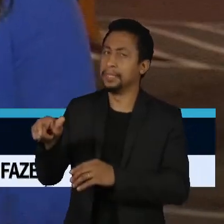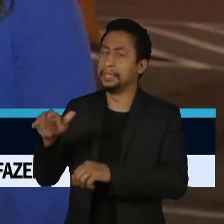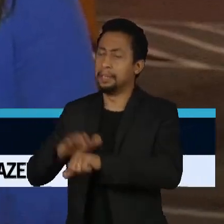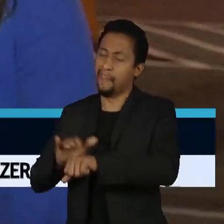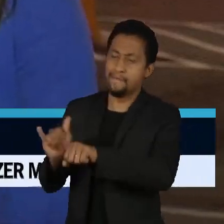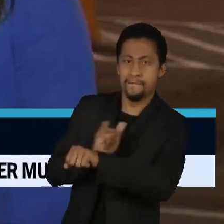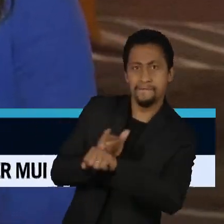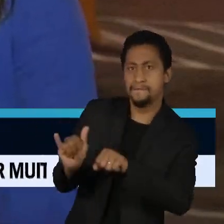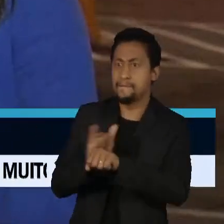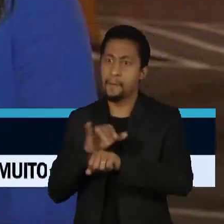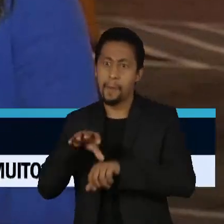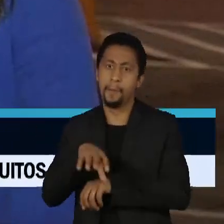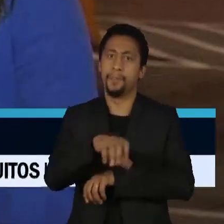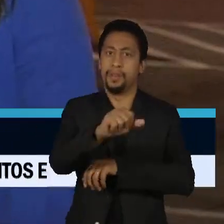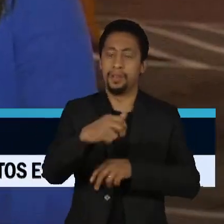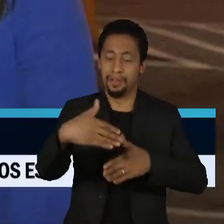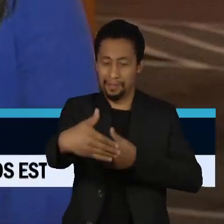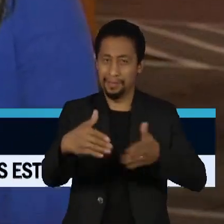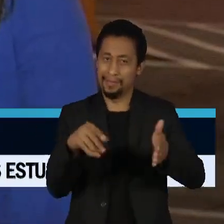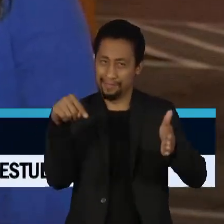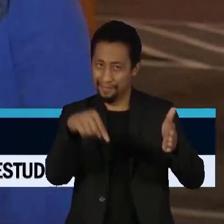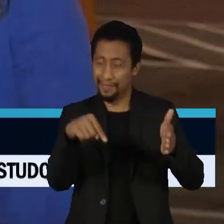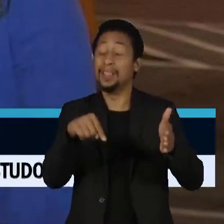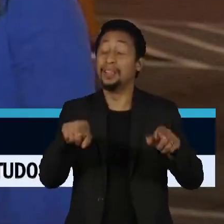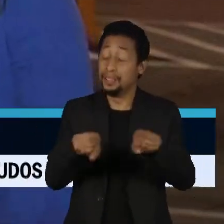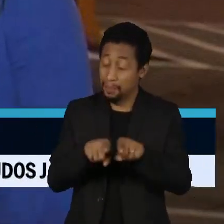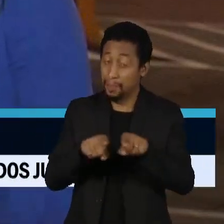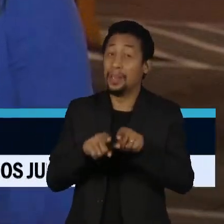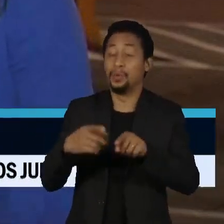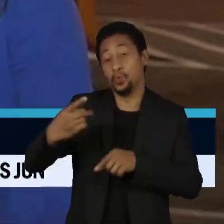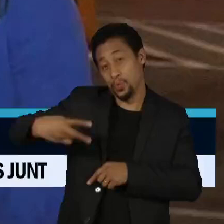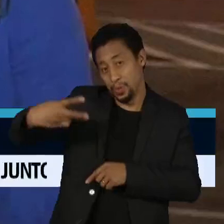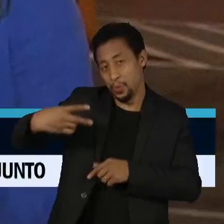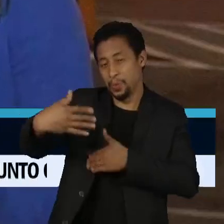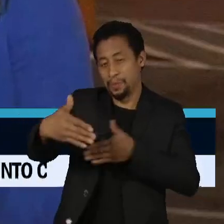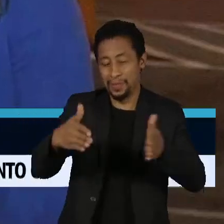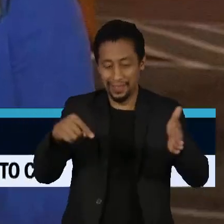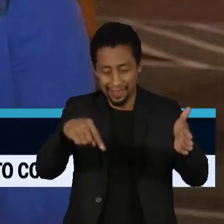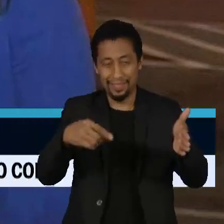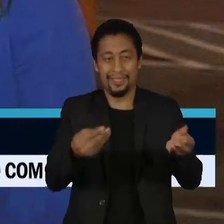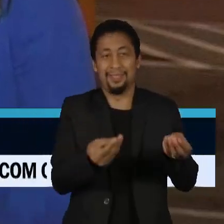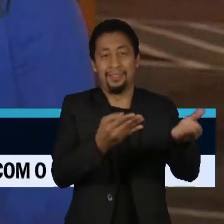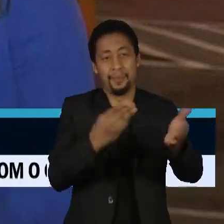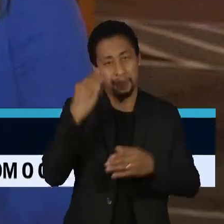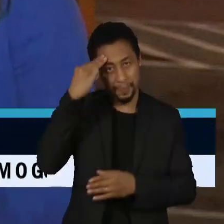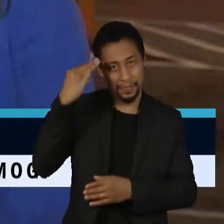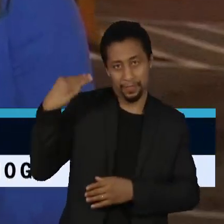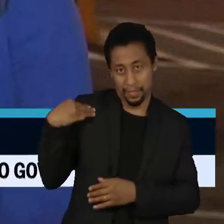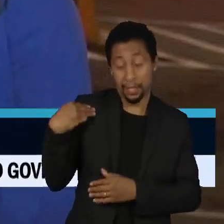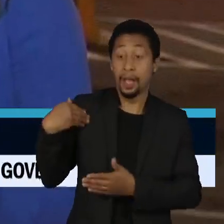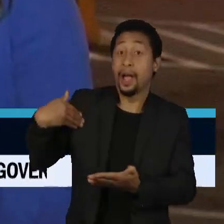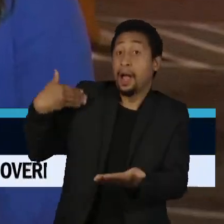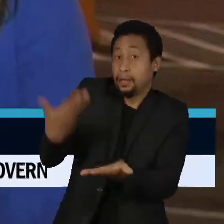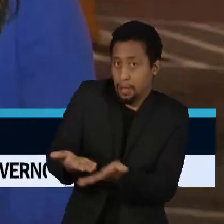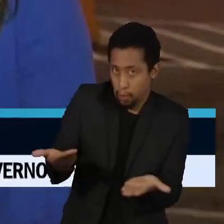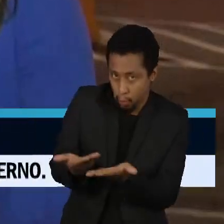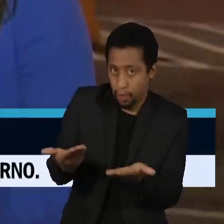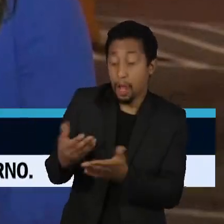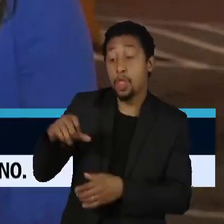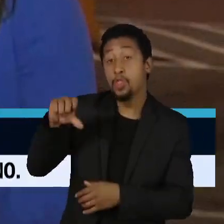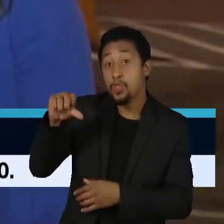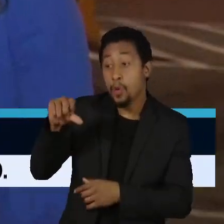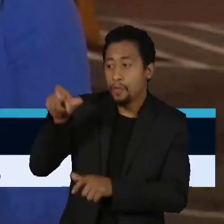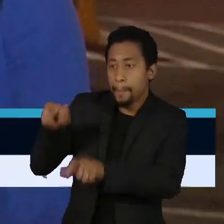a ex-primeira-dama Michele Bolsonaro. Até aqui, a Polícia Federal já ouviu 9 investigados. E os